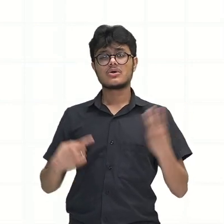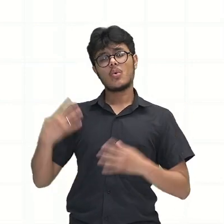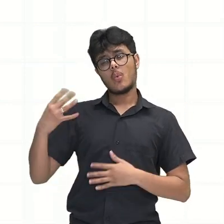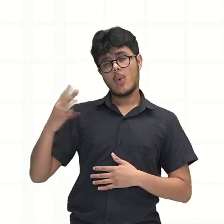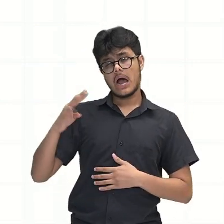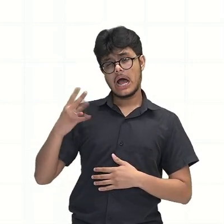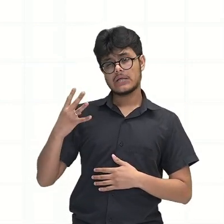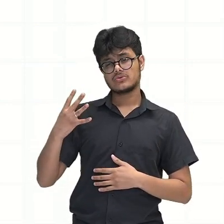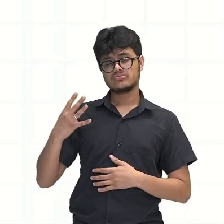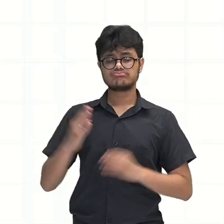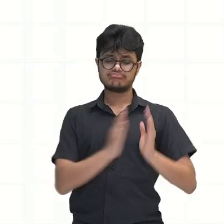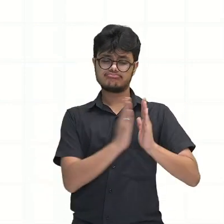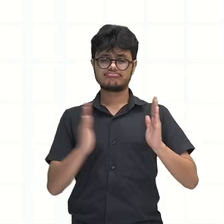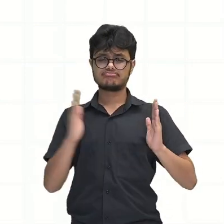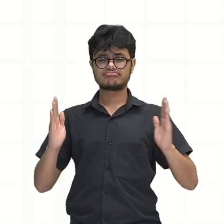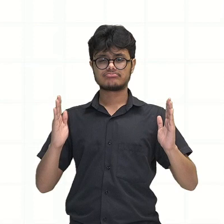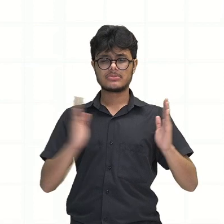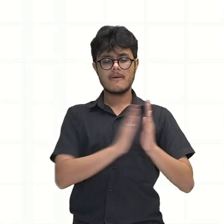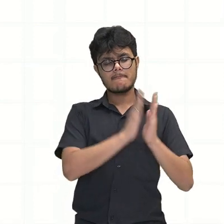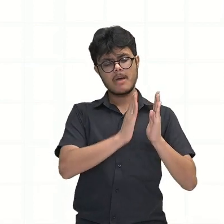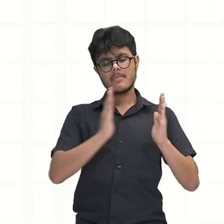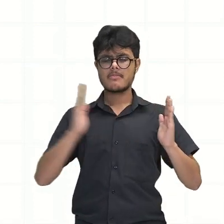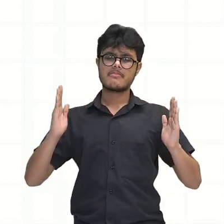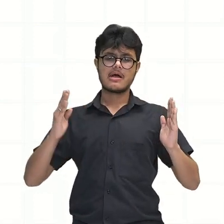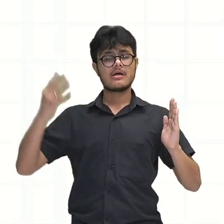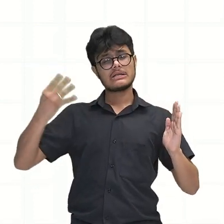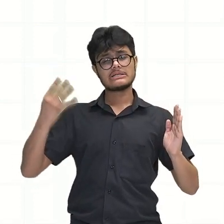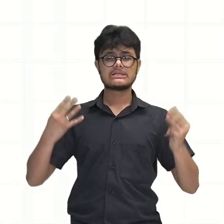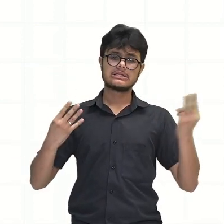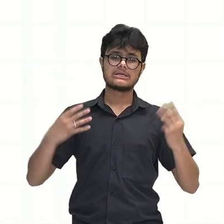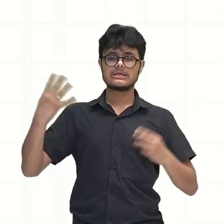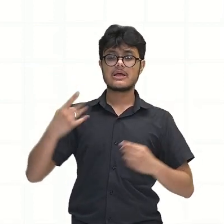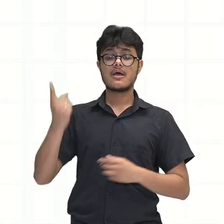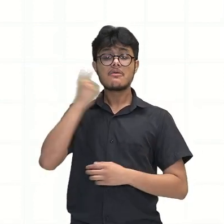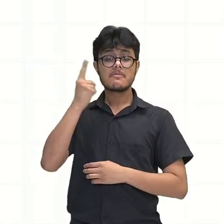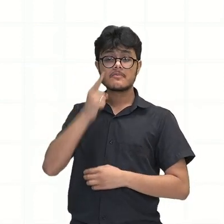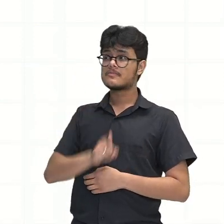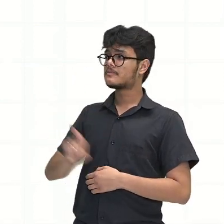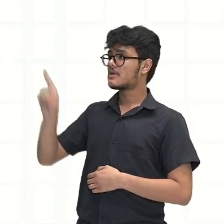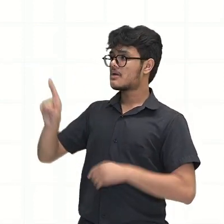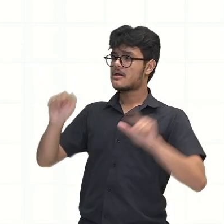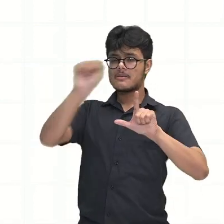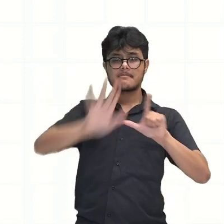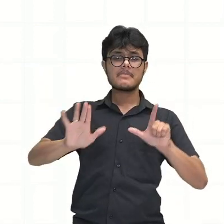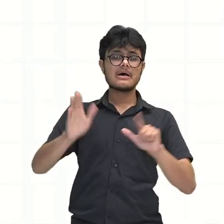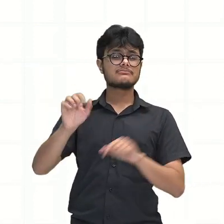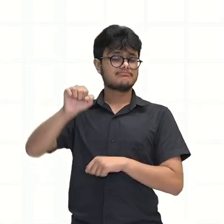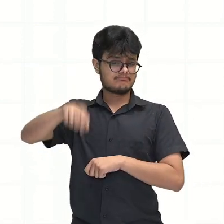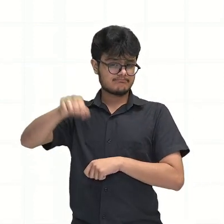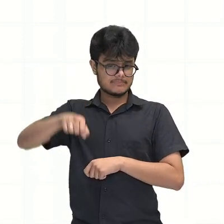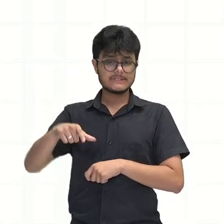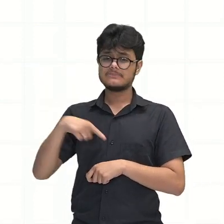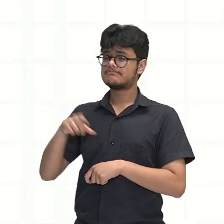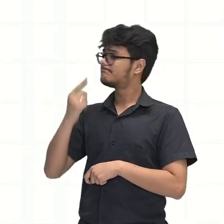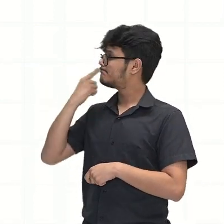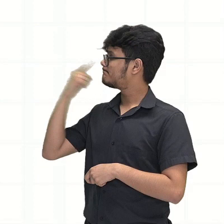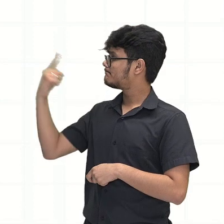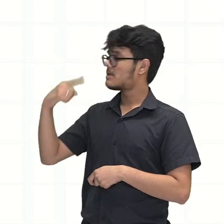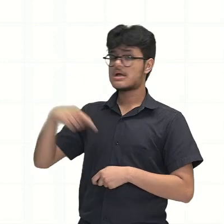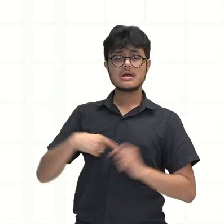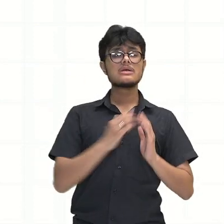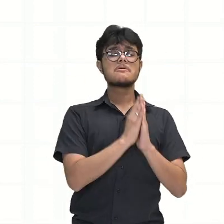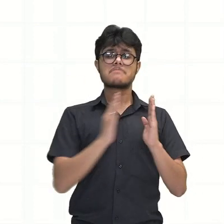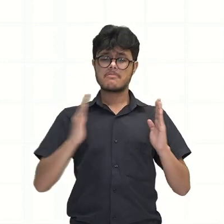cilindros em linha, que é o que a gente observa aí na nossa imagem, né? Esses cilindros